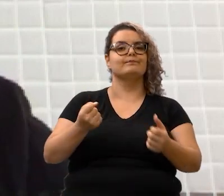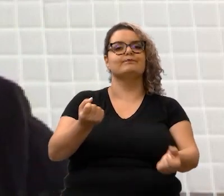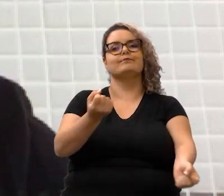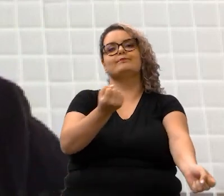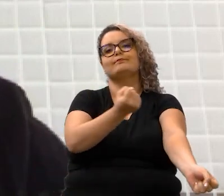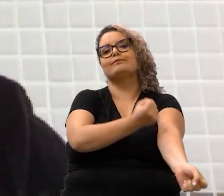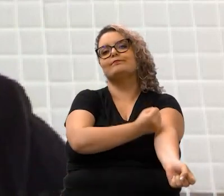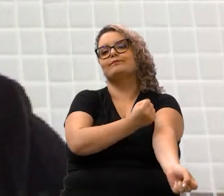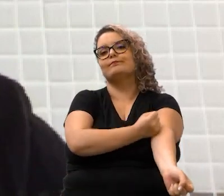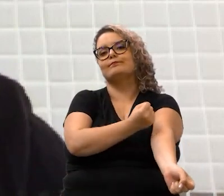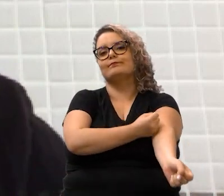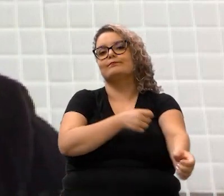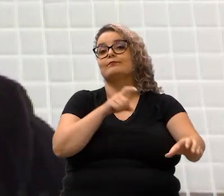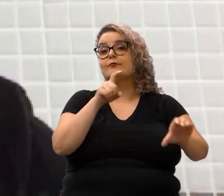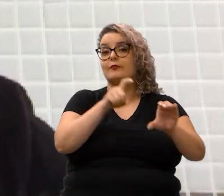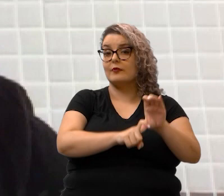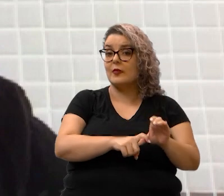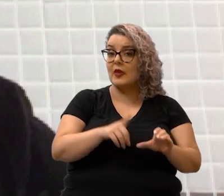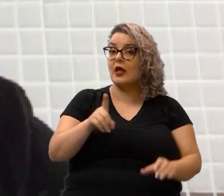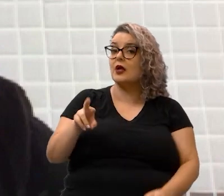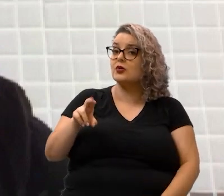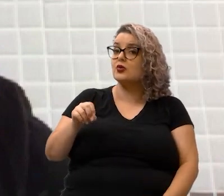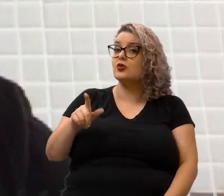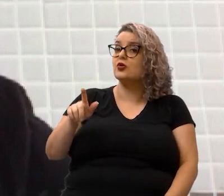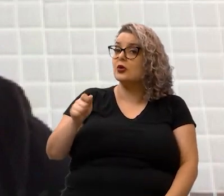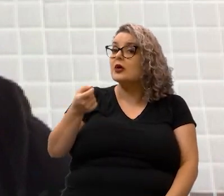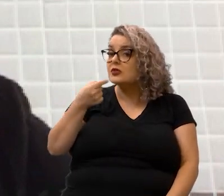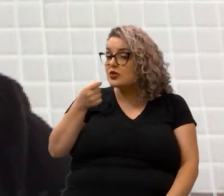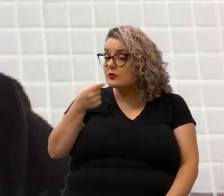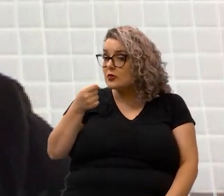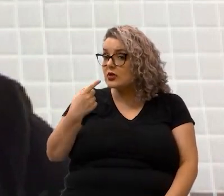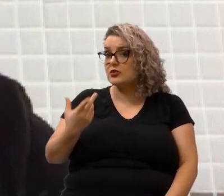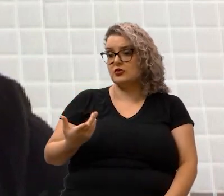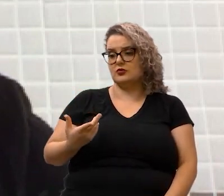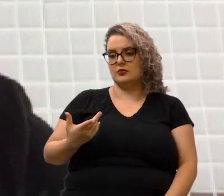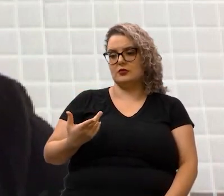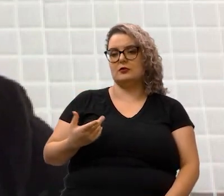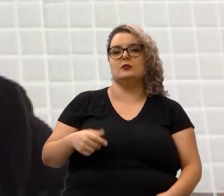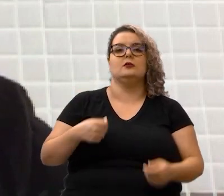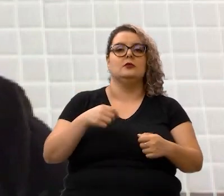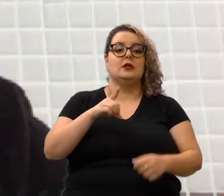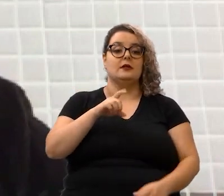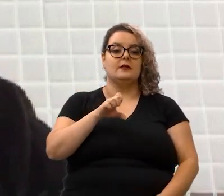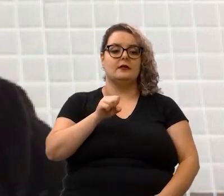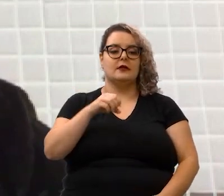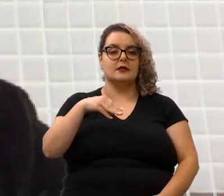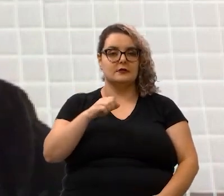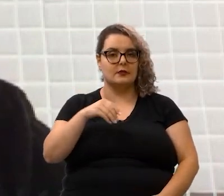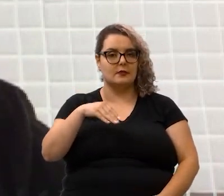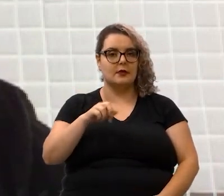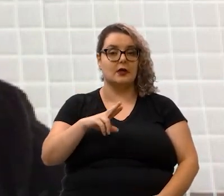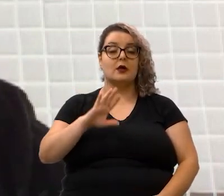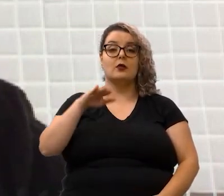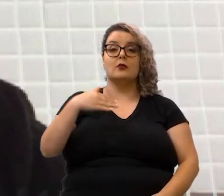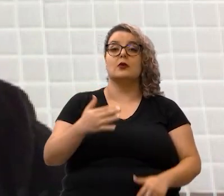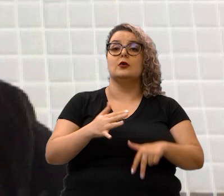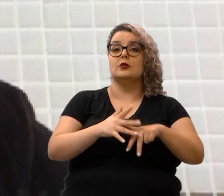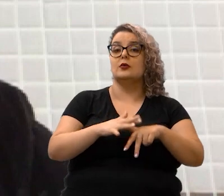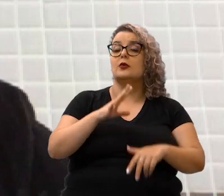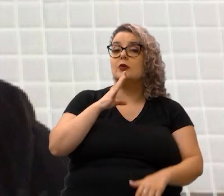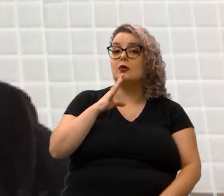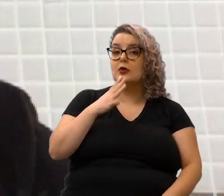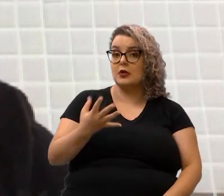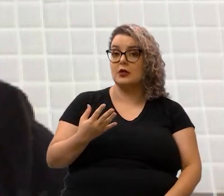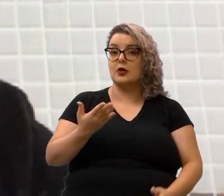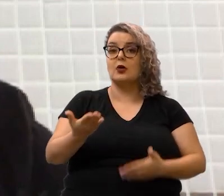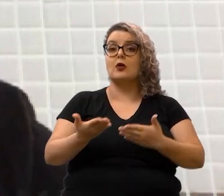estava dependente da droga, ele era um dependente químico. Você tem que desmamar. Então, no momento que eu conheço o paciente, o que ele vai